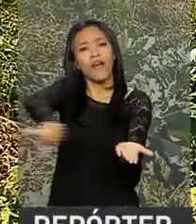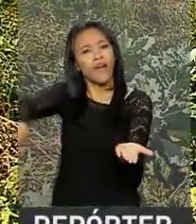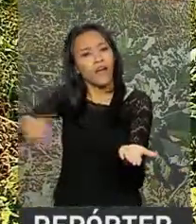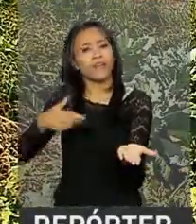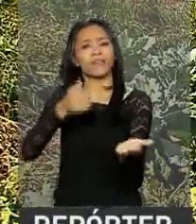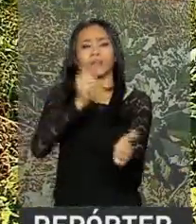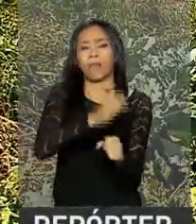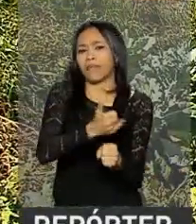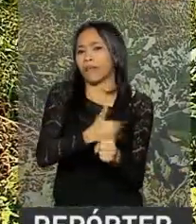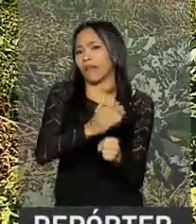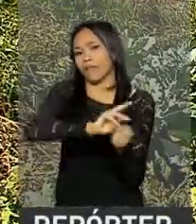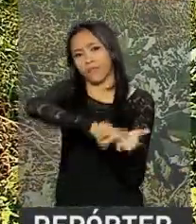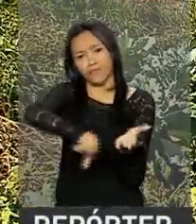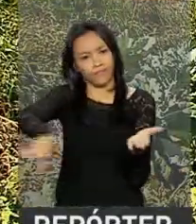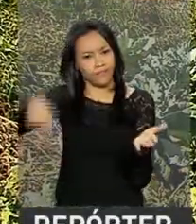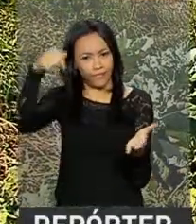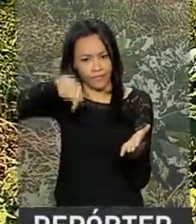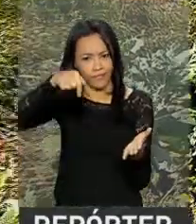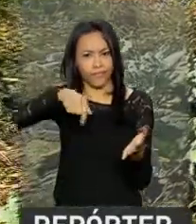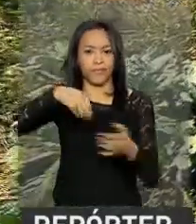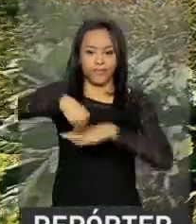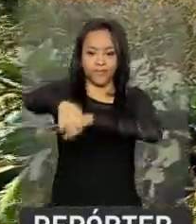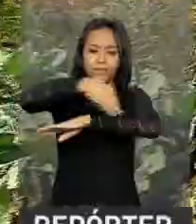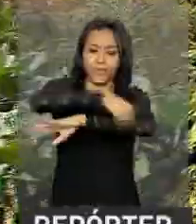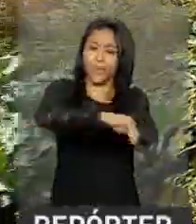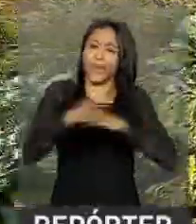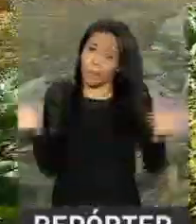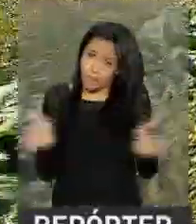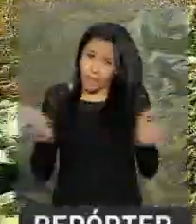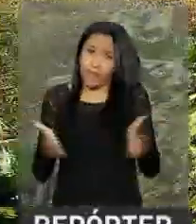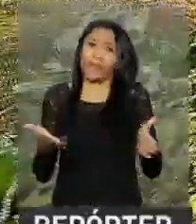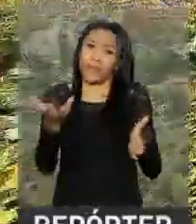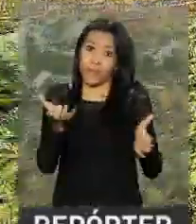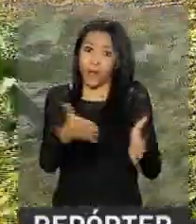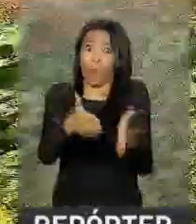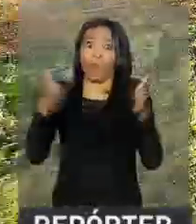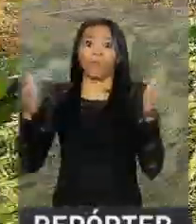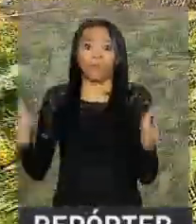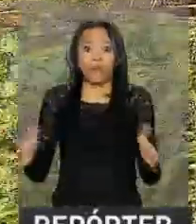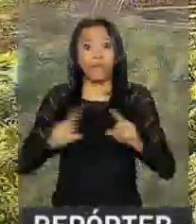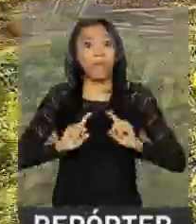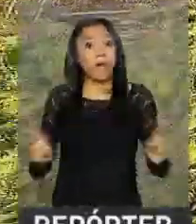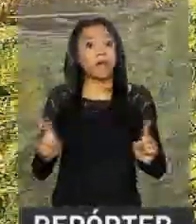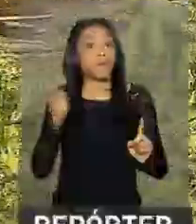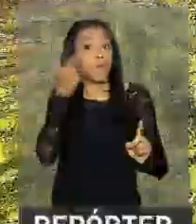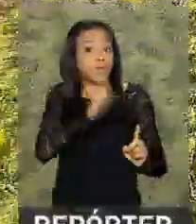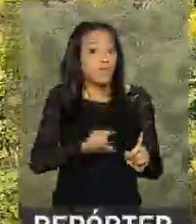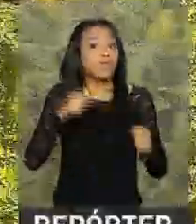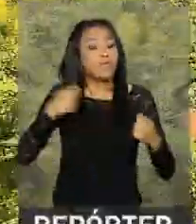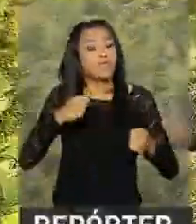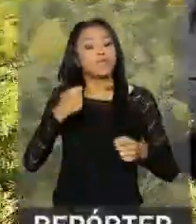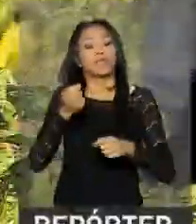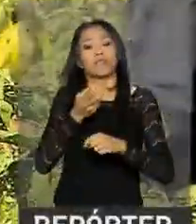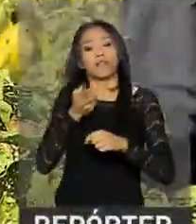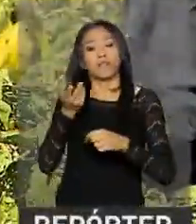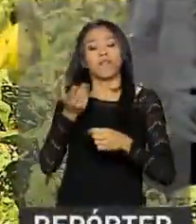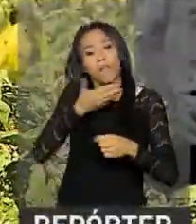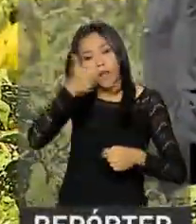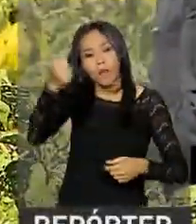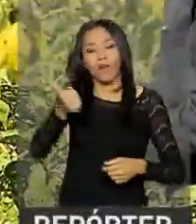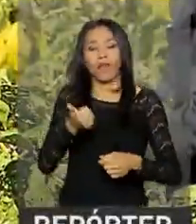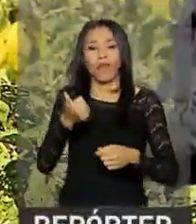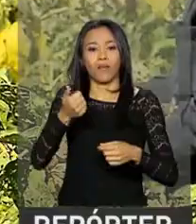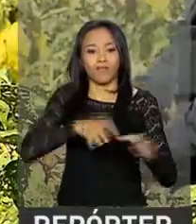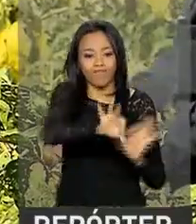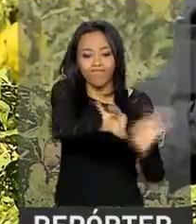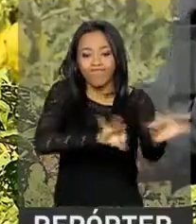que ele cultiva aqui na horta é uma produção pequena que ele gostaria de aumentar pra isso quer ter acesso ao crédito e melhorar os